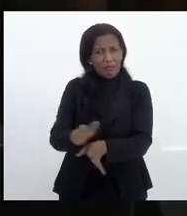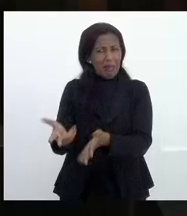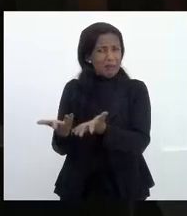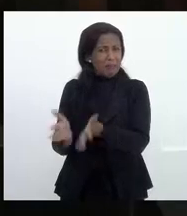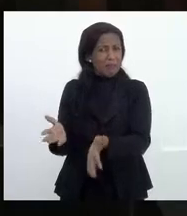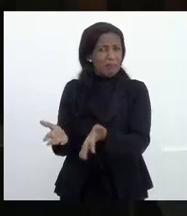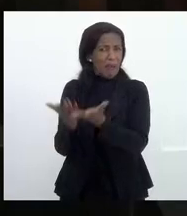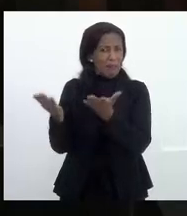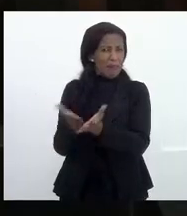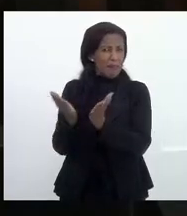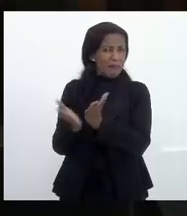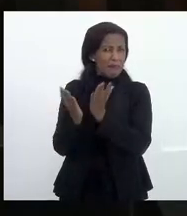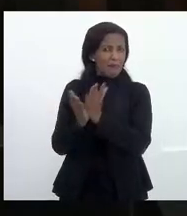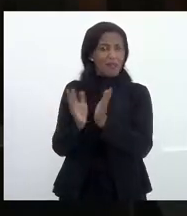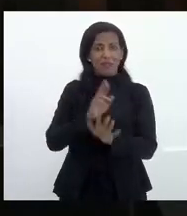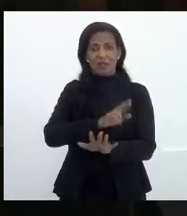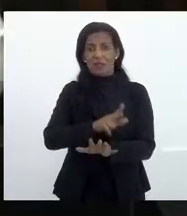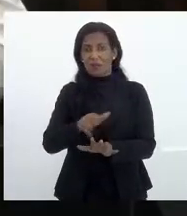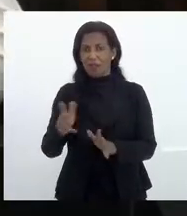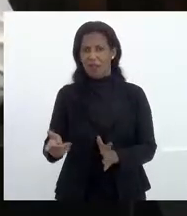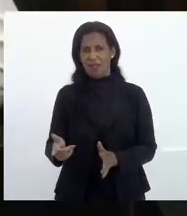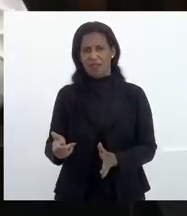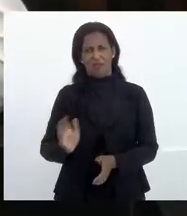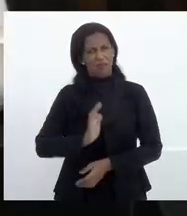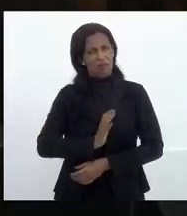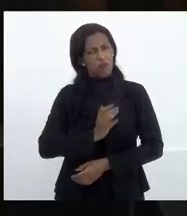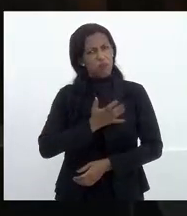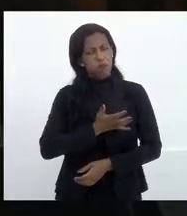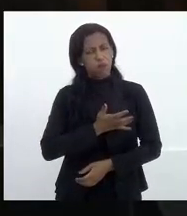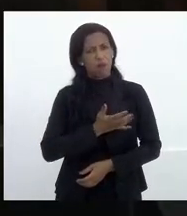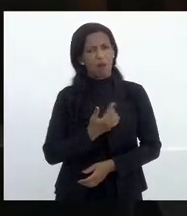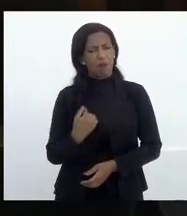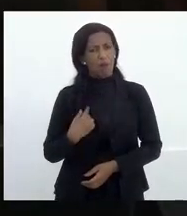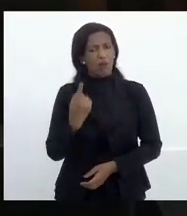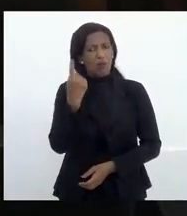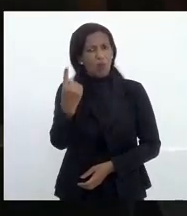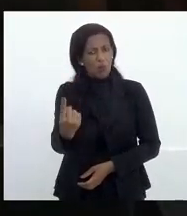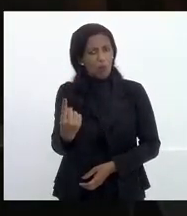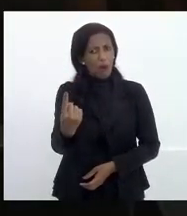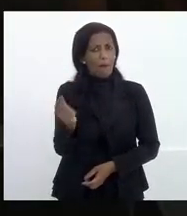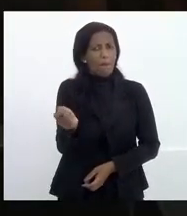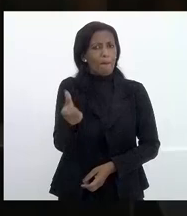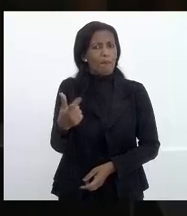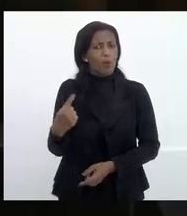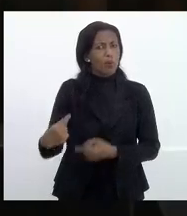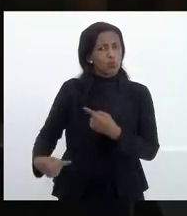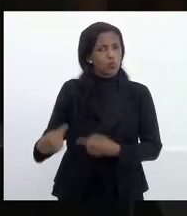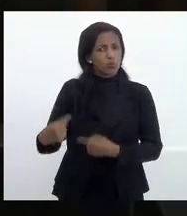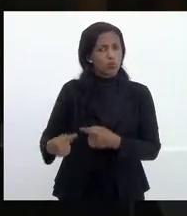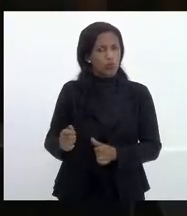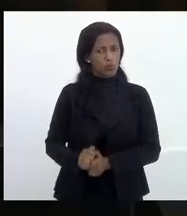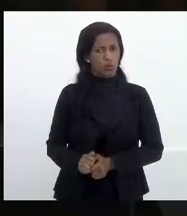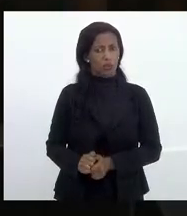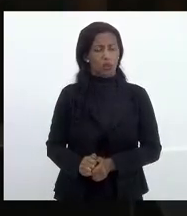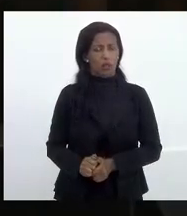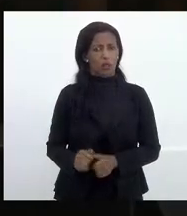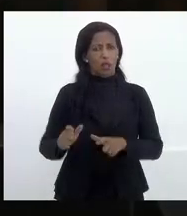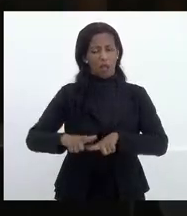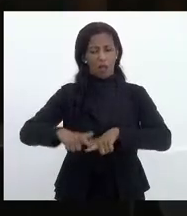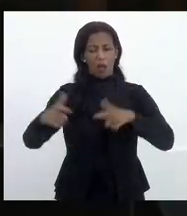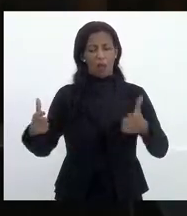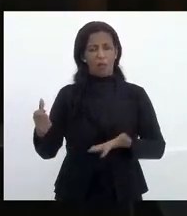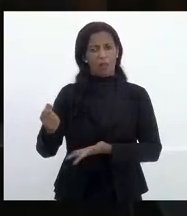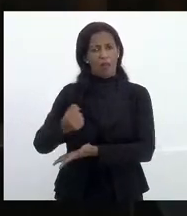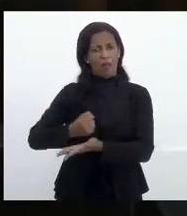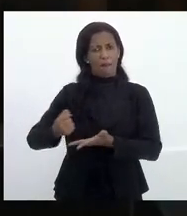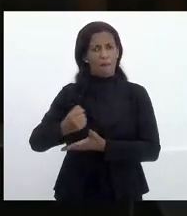são várias as opções estão colocadas ali que são por ex eu quero citar uma que tem sido pouco discutida aumentar a